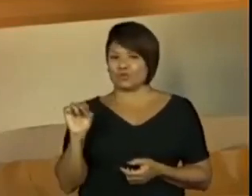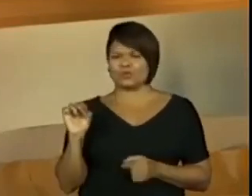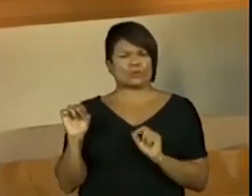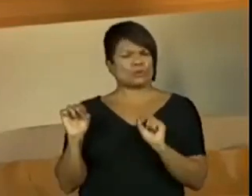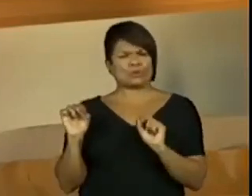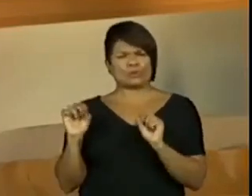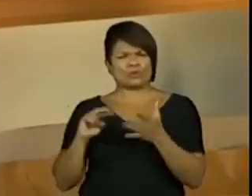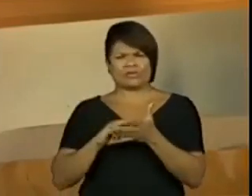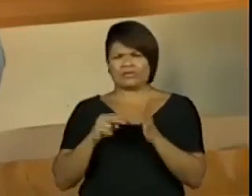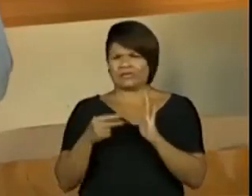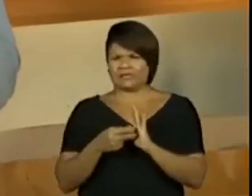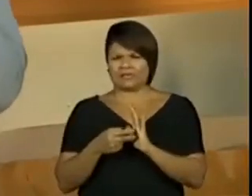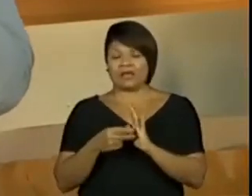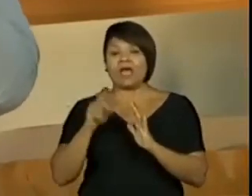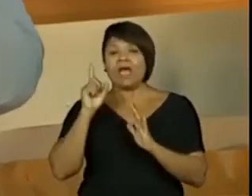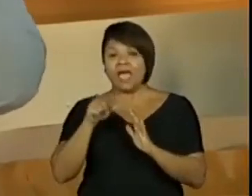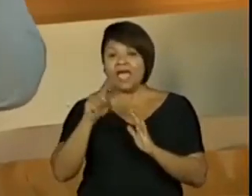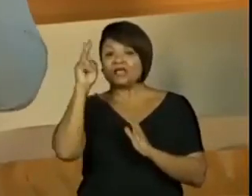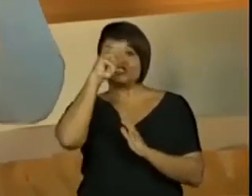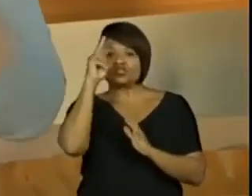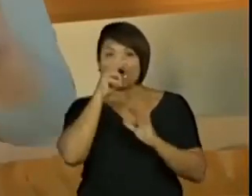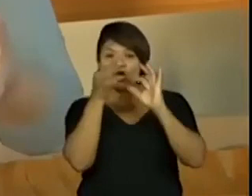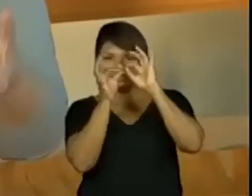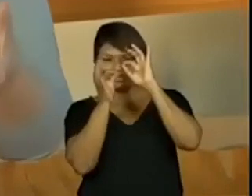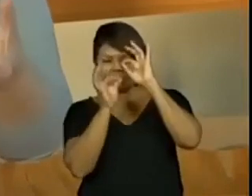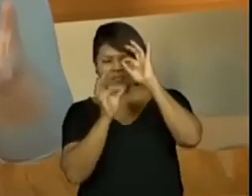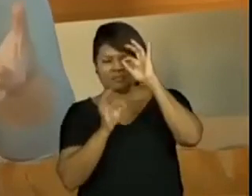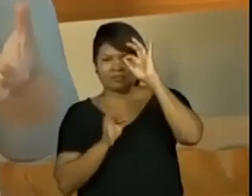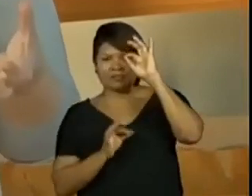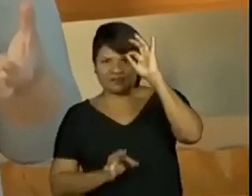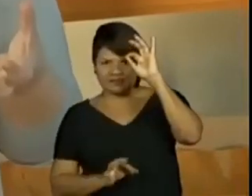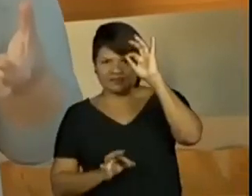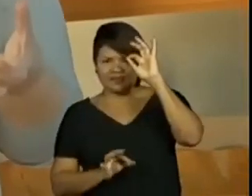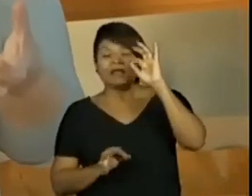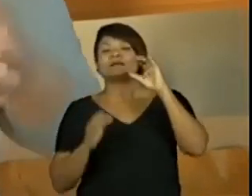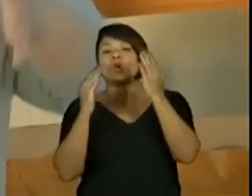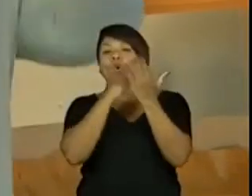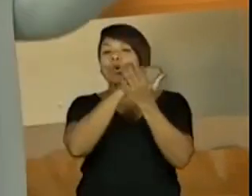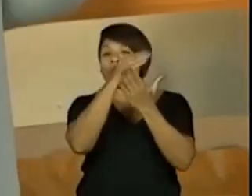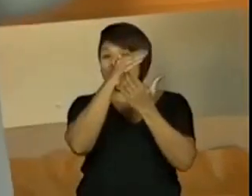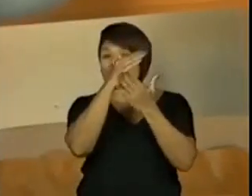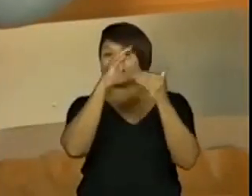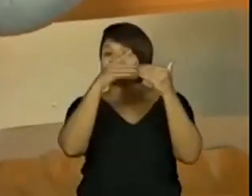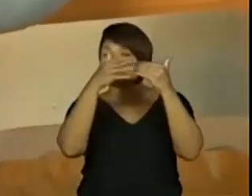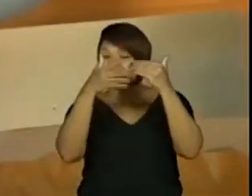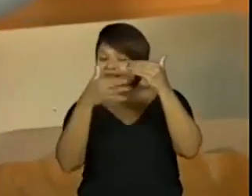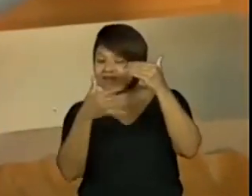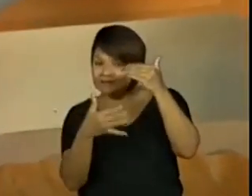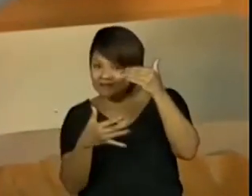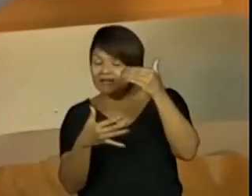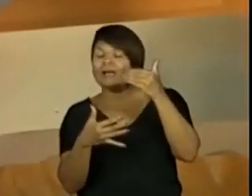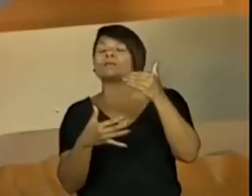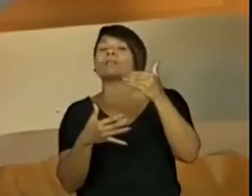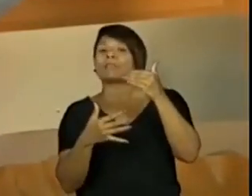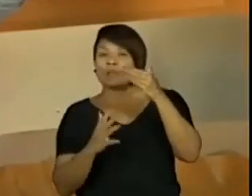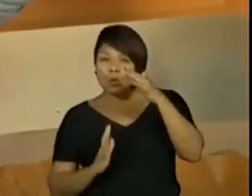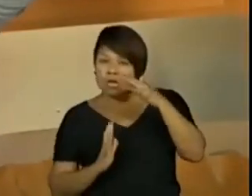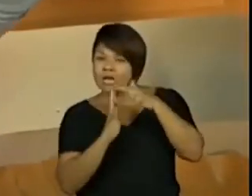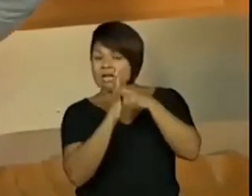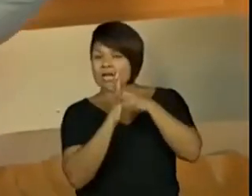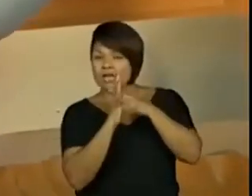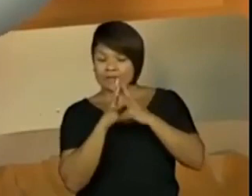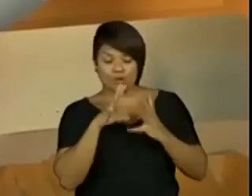com uma introdução, há um desenvolvimento, acontece um conflito, o clímax, que é o ápice da história,